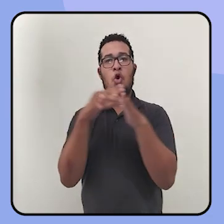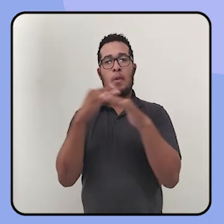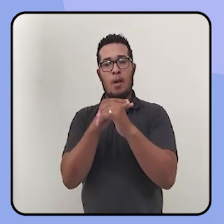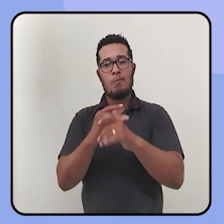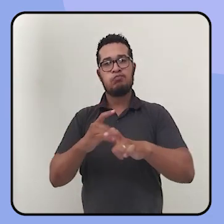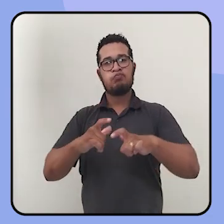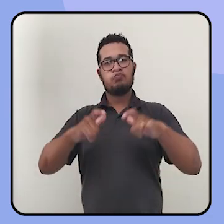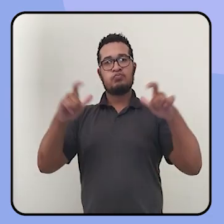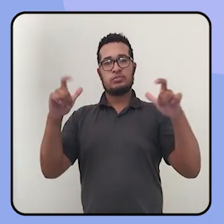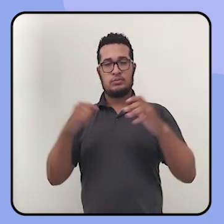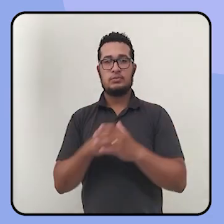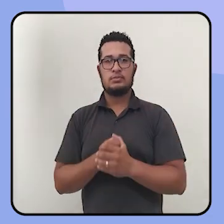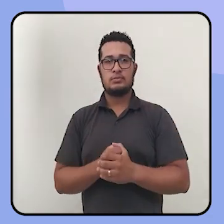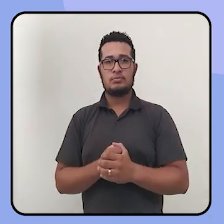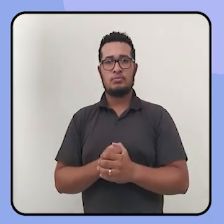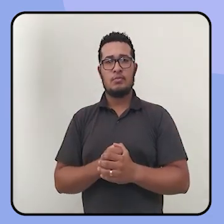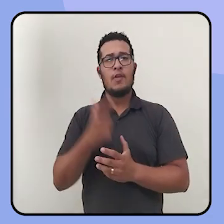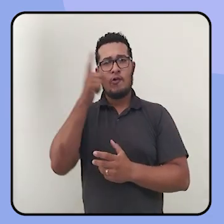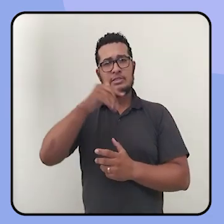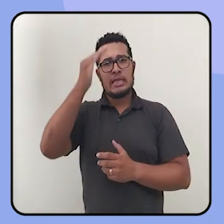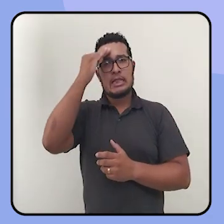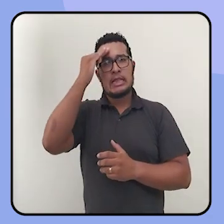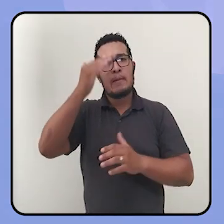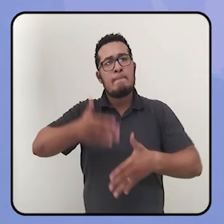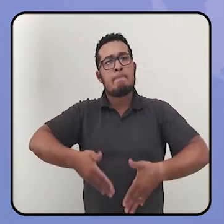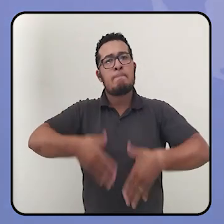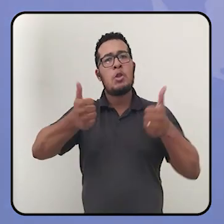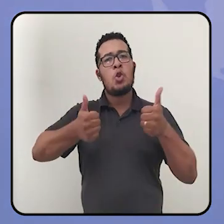porque eles não sabiam fazer duas coisas